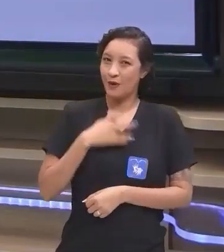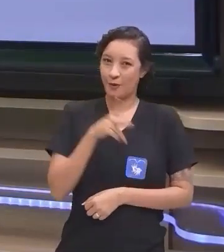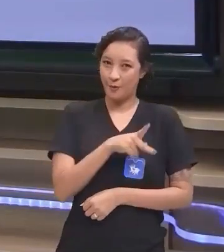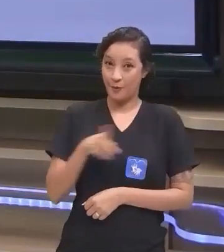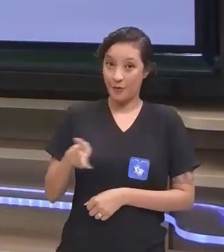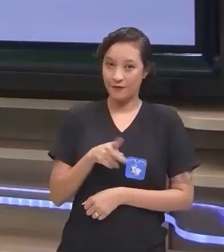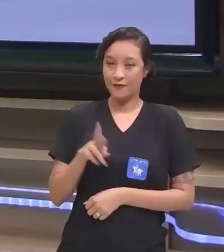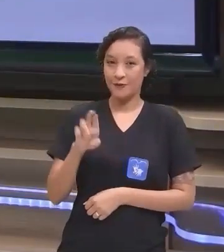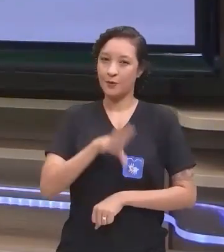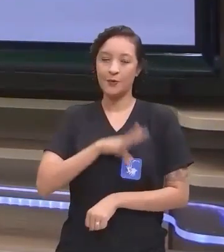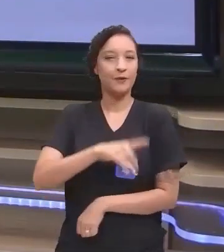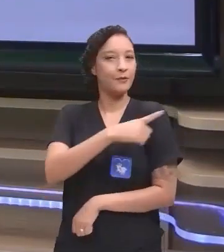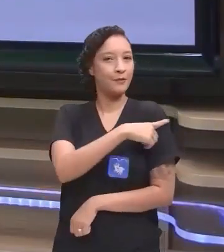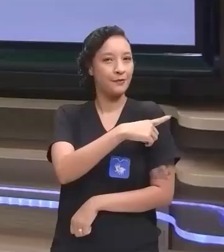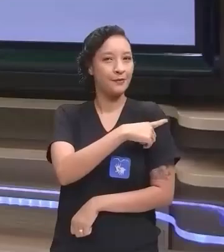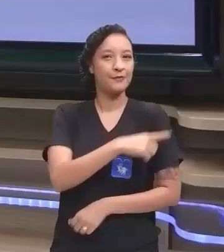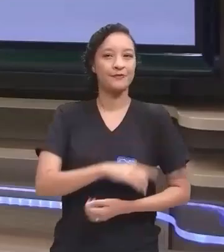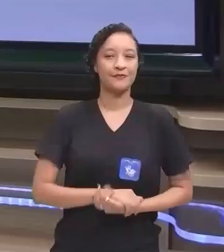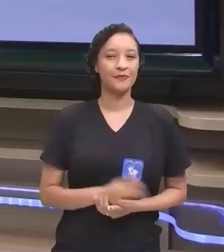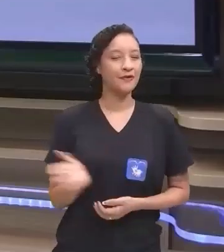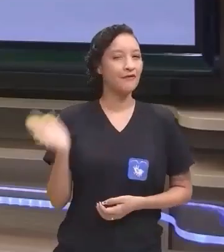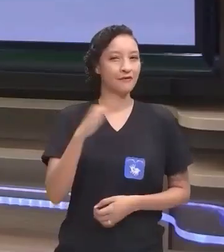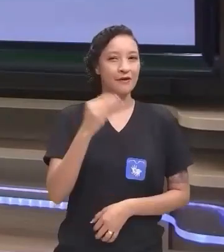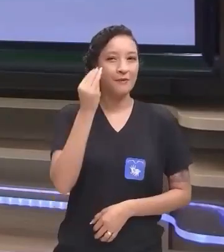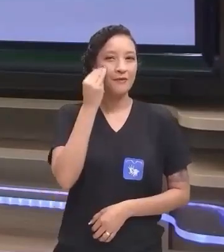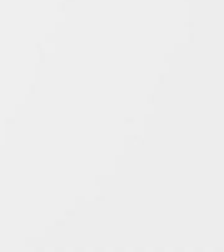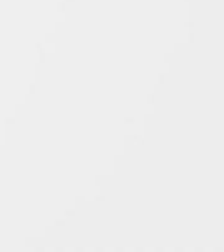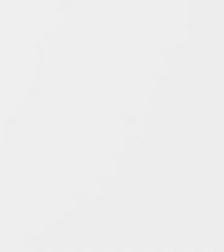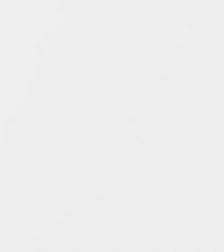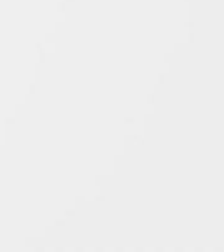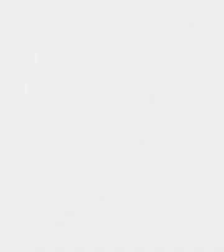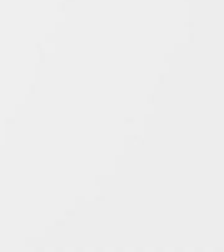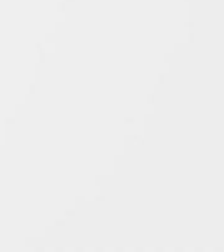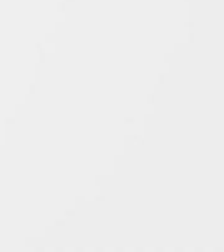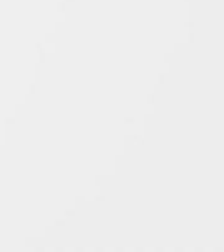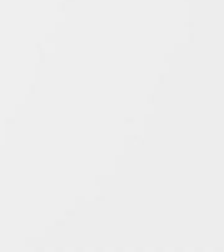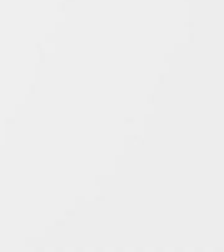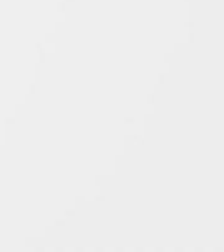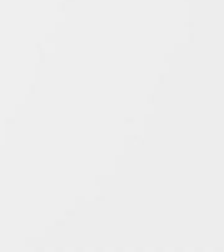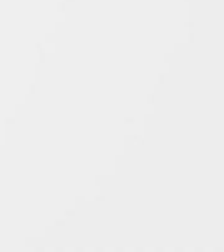professora Renata Barbosa. Vamos ver qual é o nosso assunto de hoje?